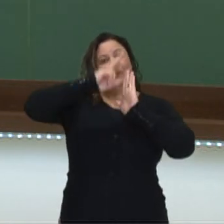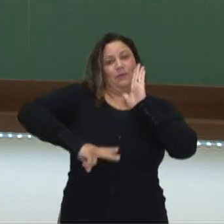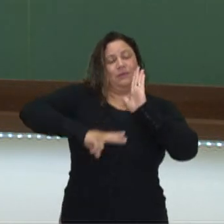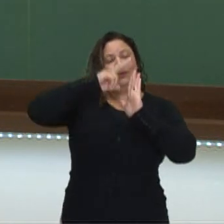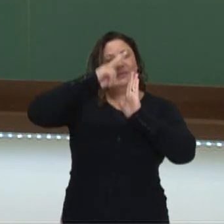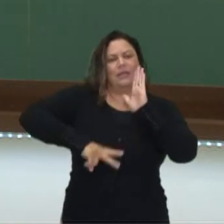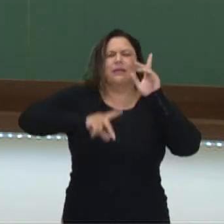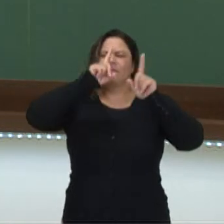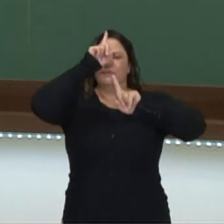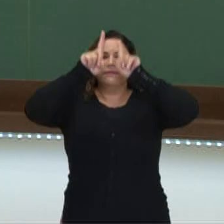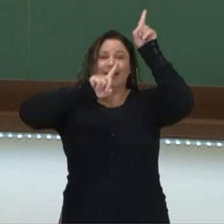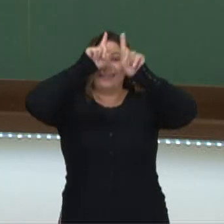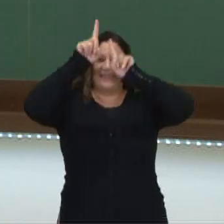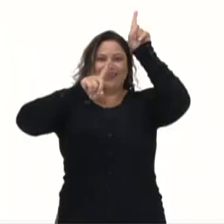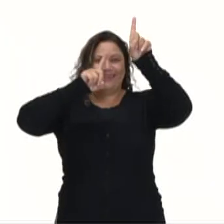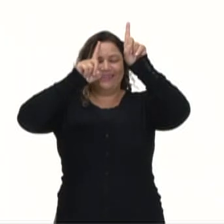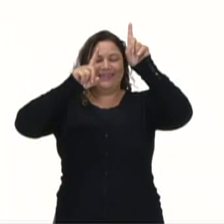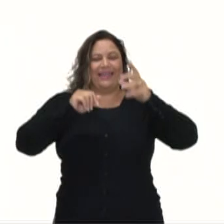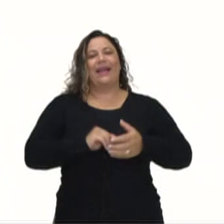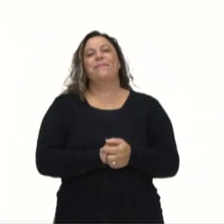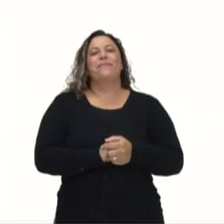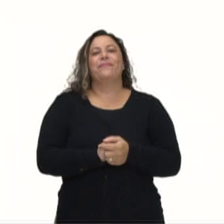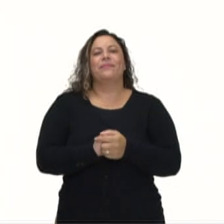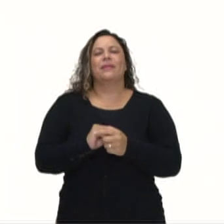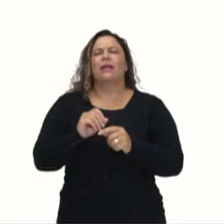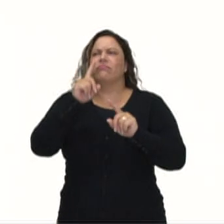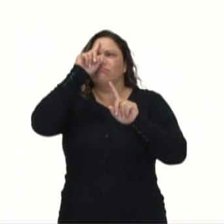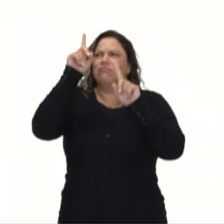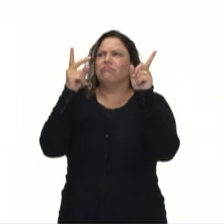vai criar um pôster com as